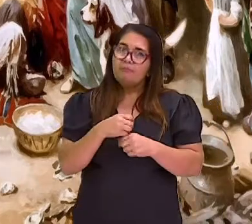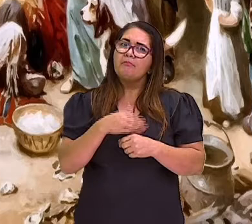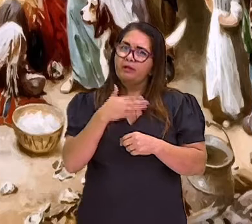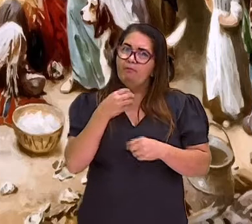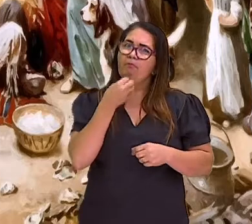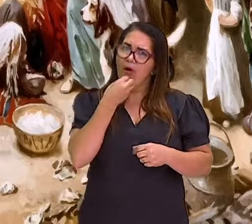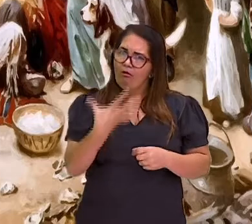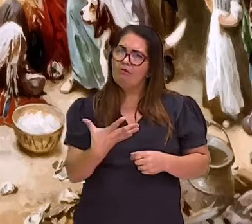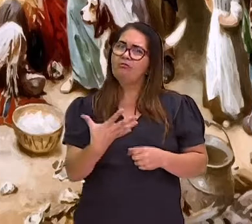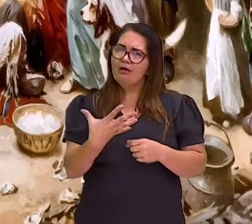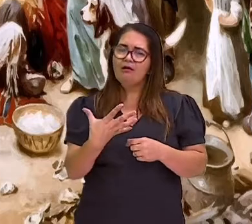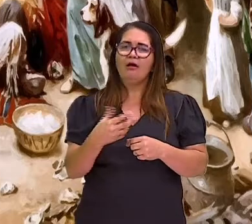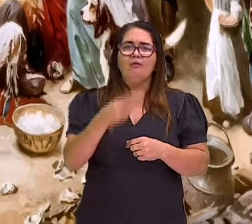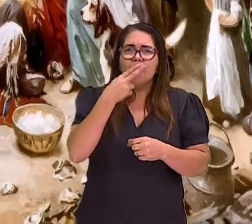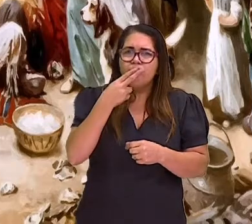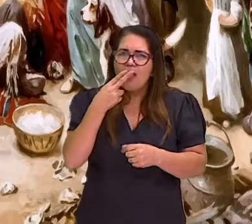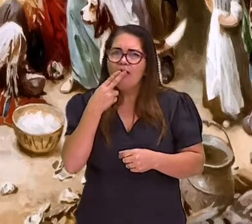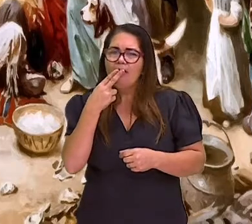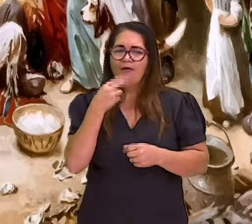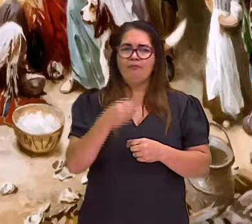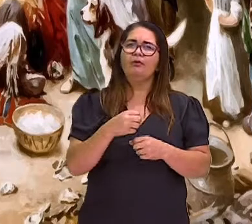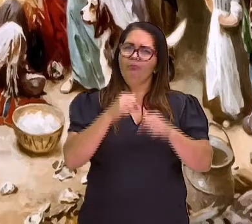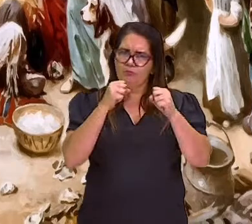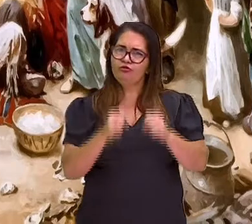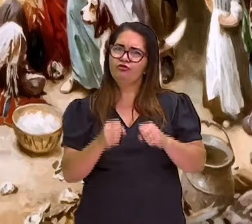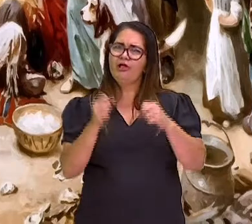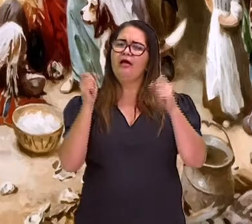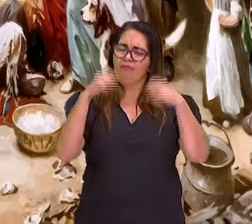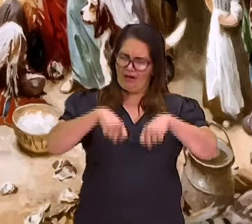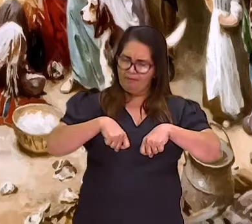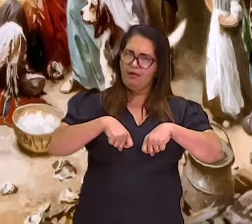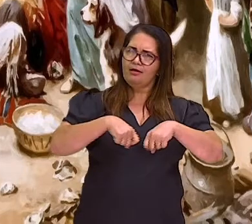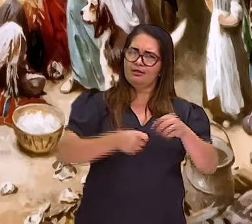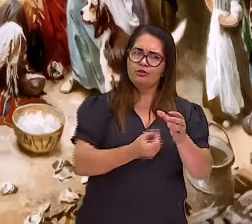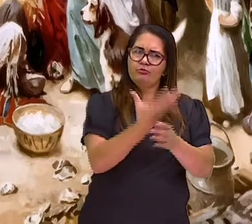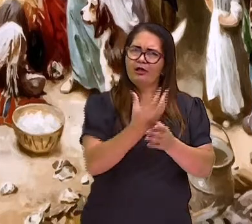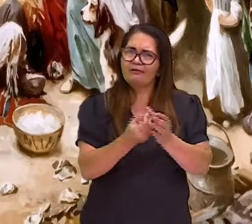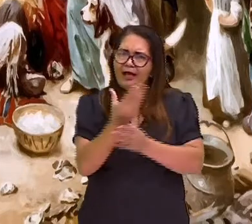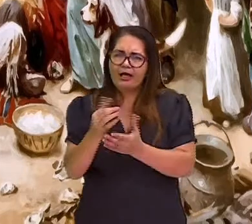e Carolina do Sul, Maryland e Delaware,